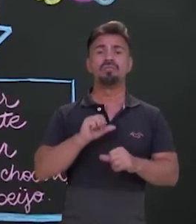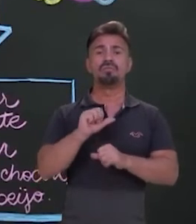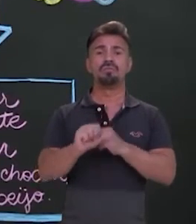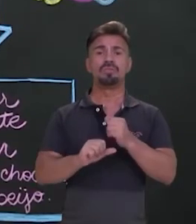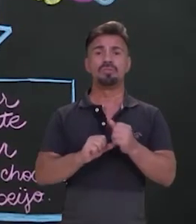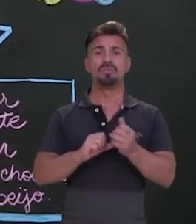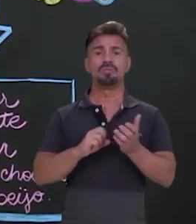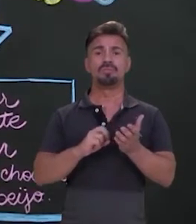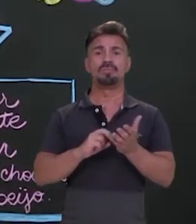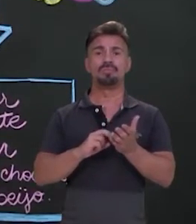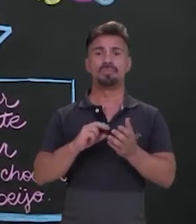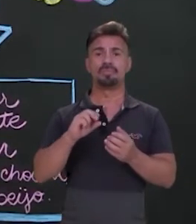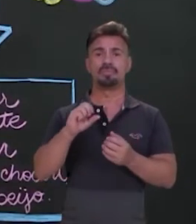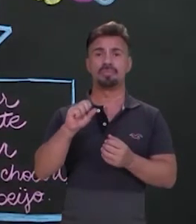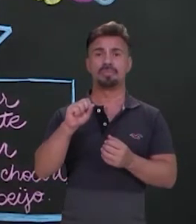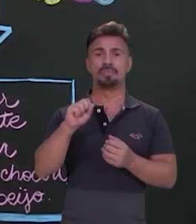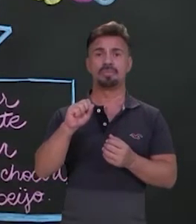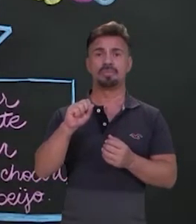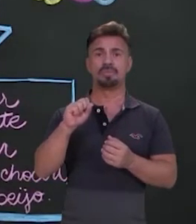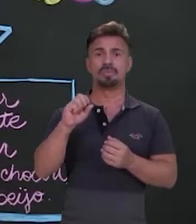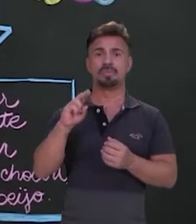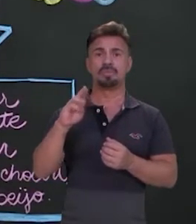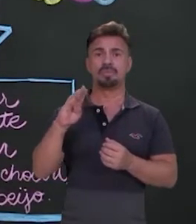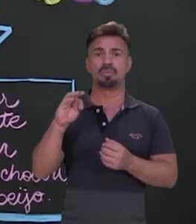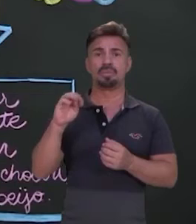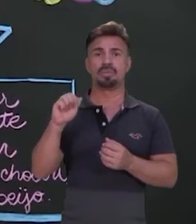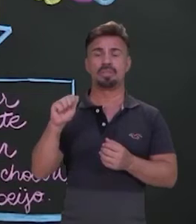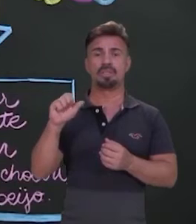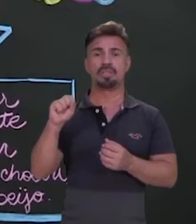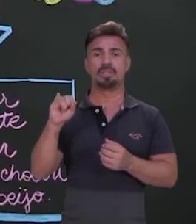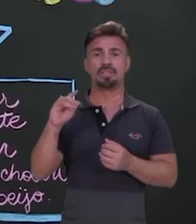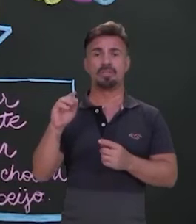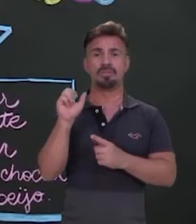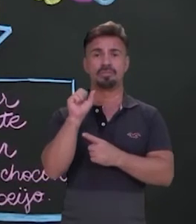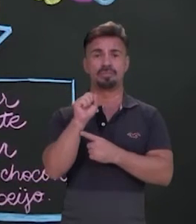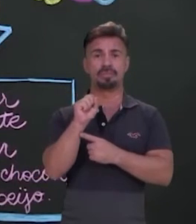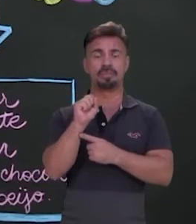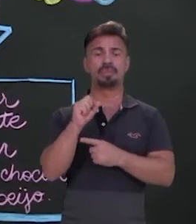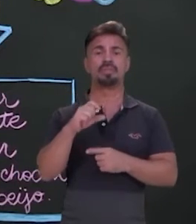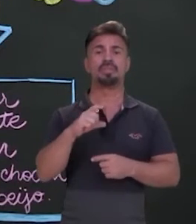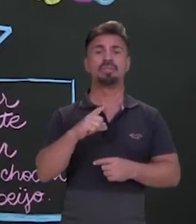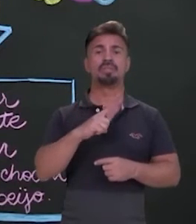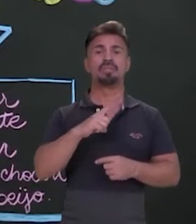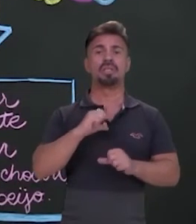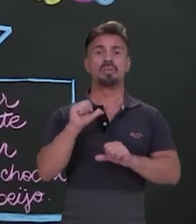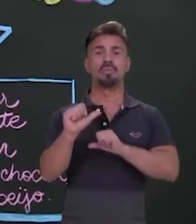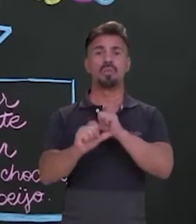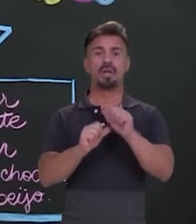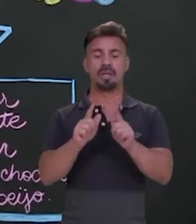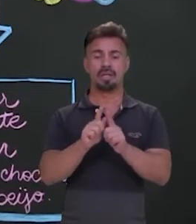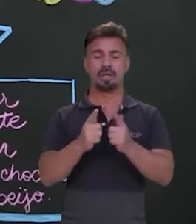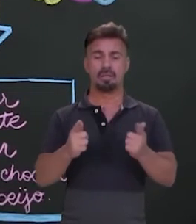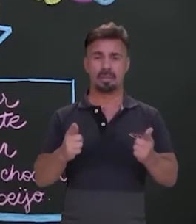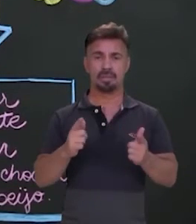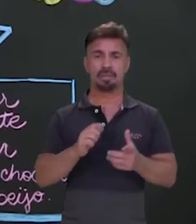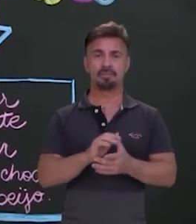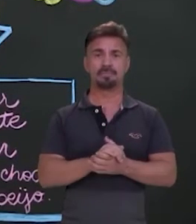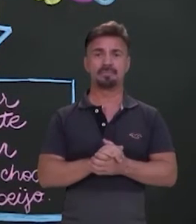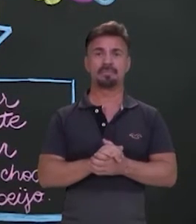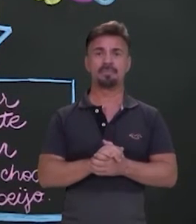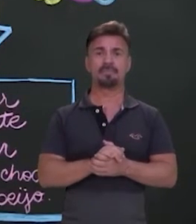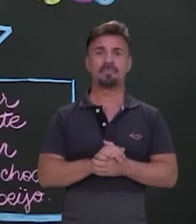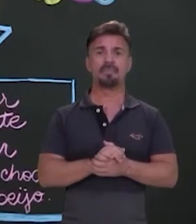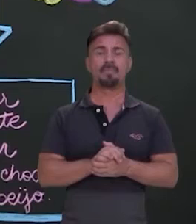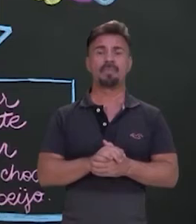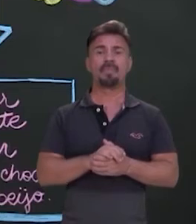substantivo. Então perceba que nesse caso a gente tem uma mudança de classe gramatical. É um tipo de derivação que a gente